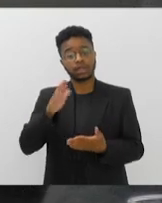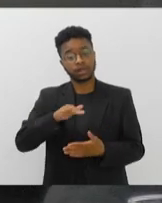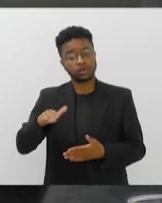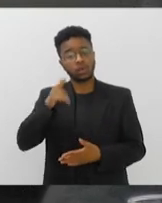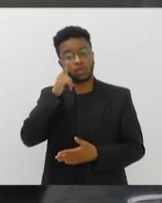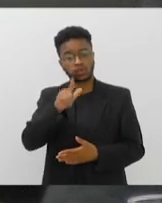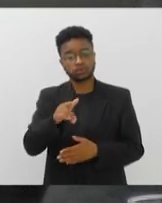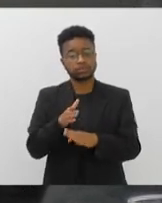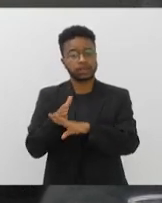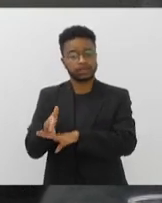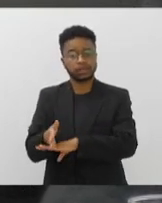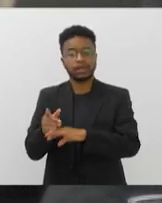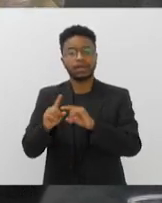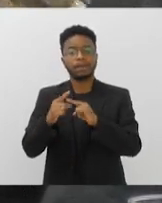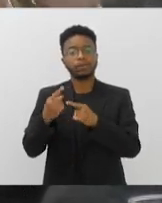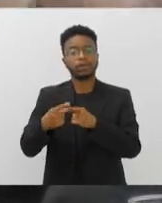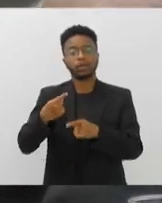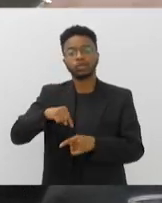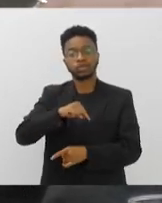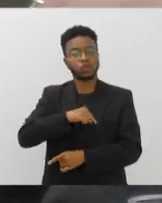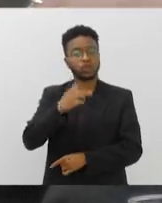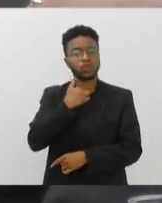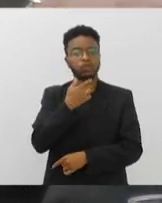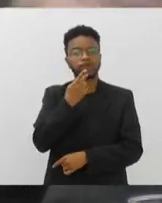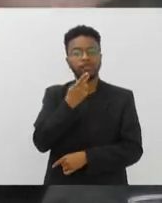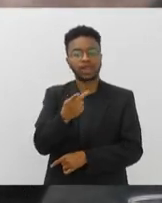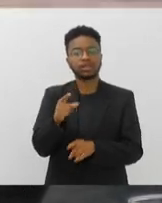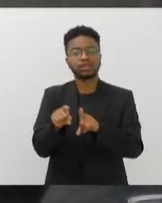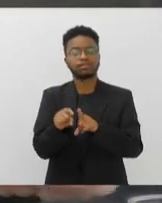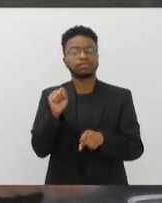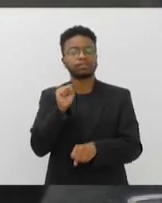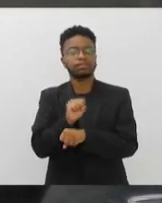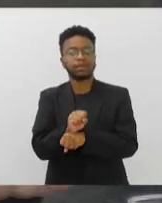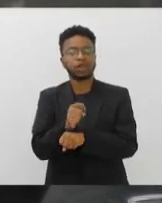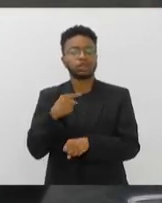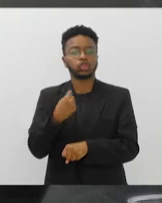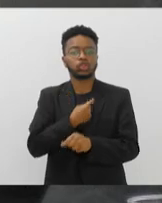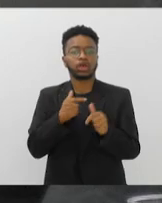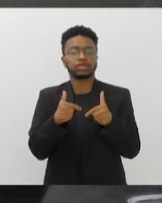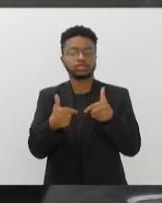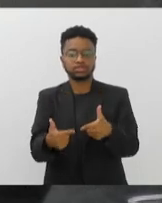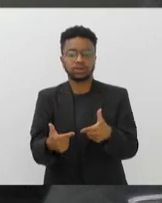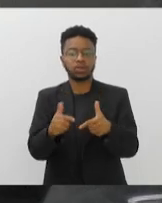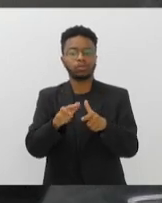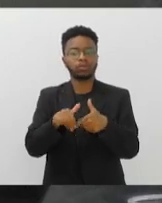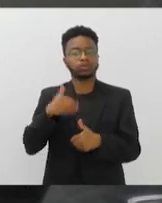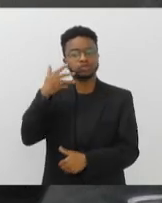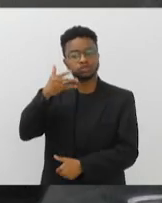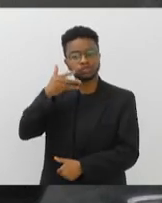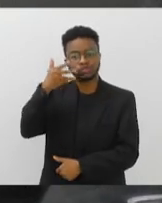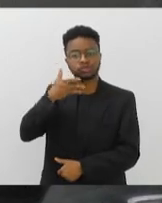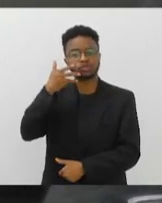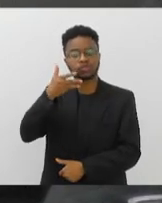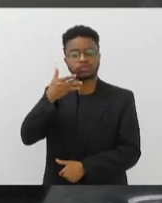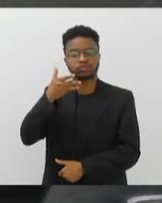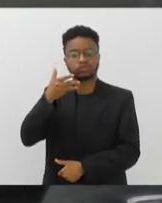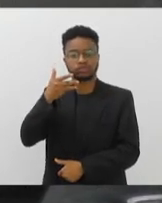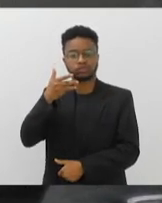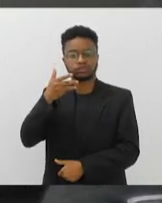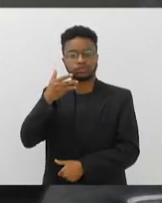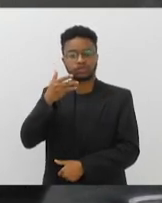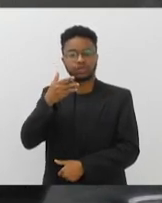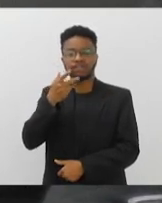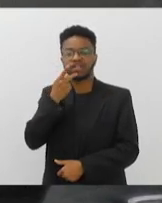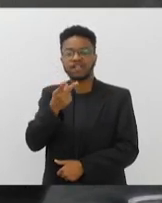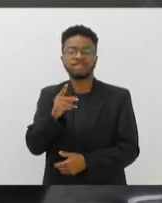a gente não pode dizer e paralisar a nossa ação com esse discurso inerte de que